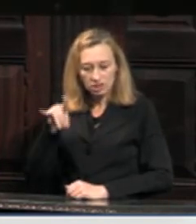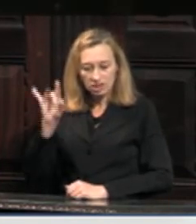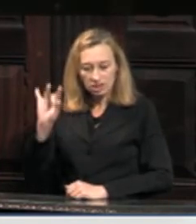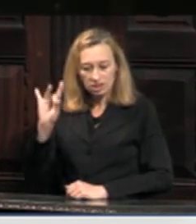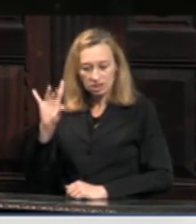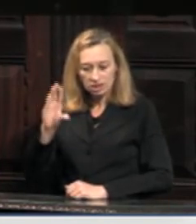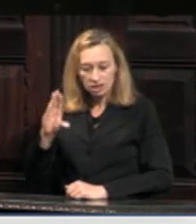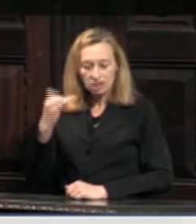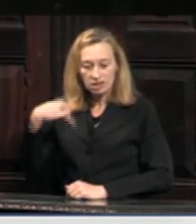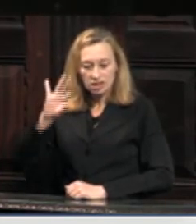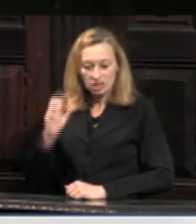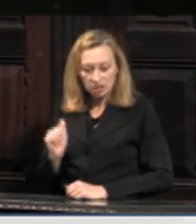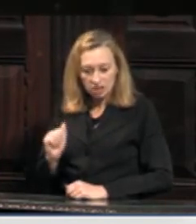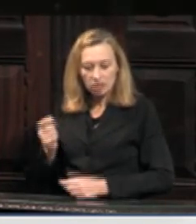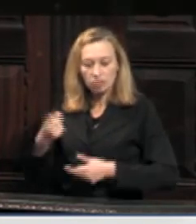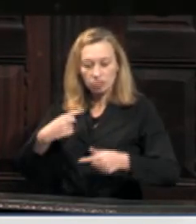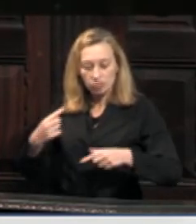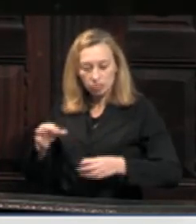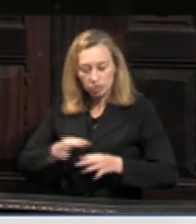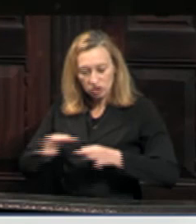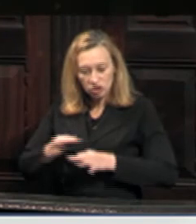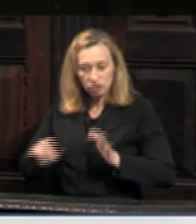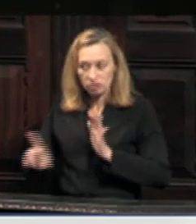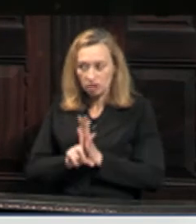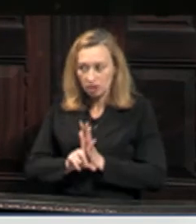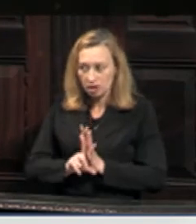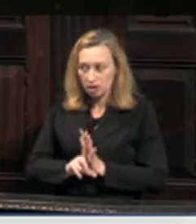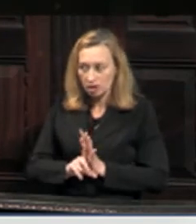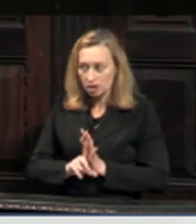Campos. Projeto de Lei